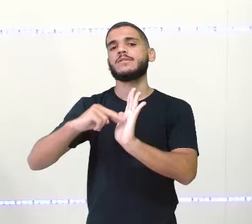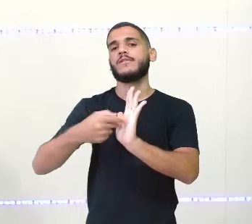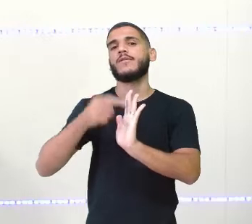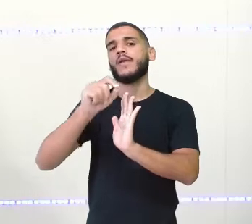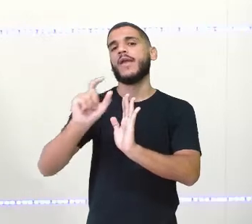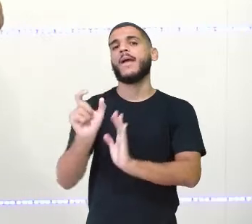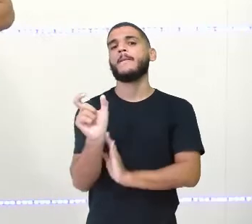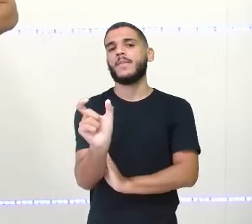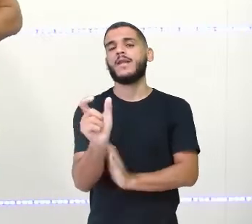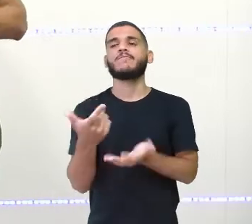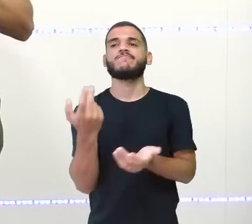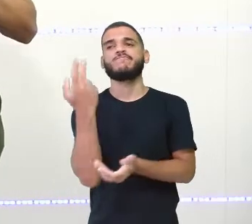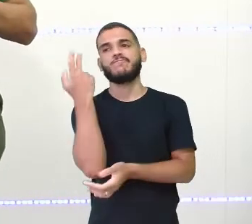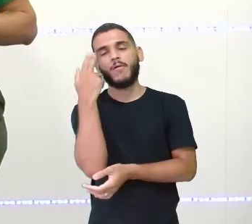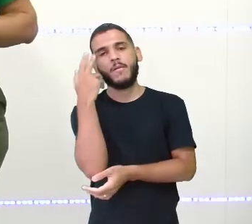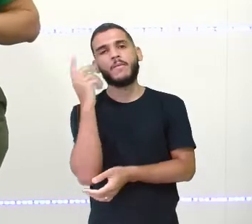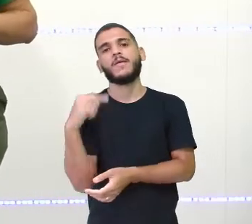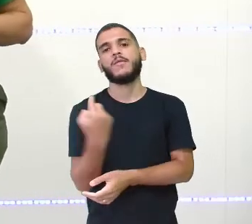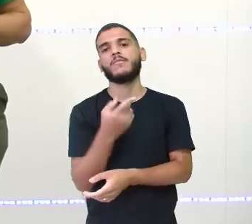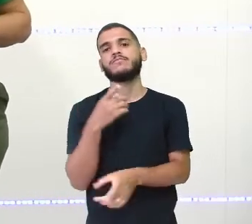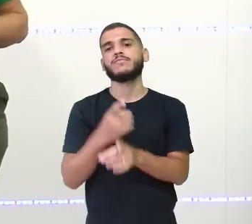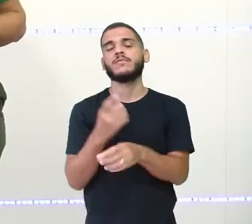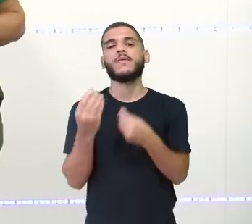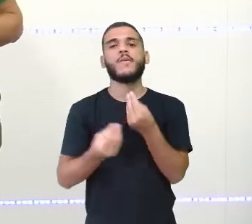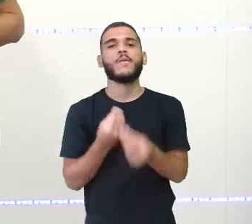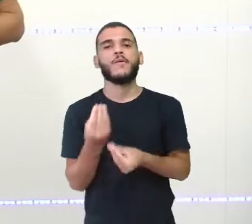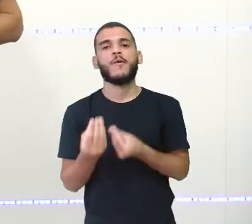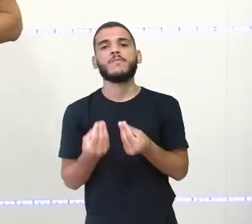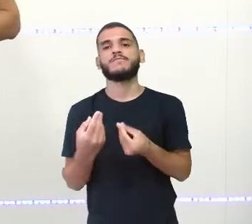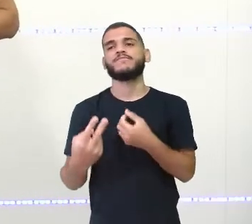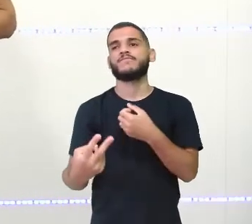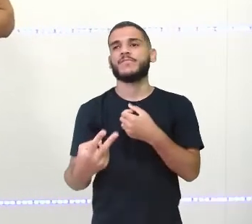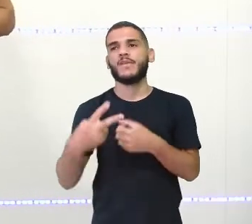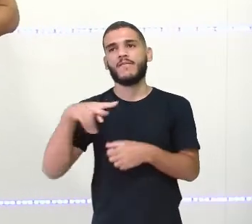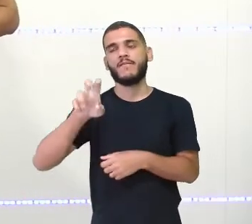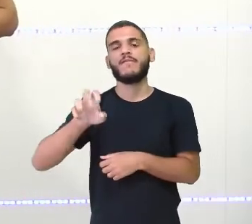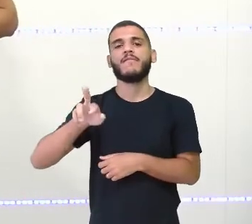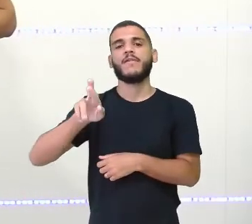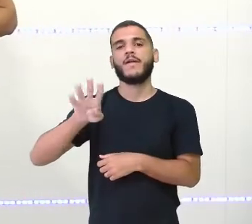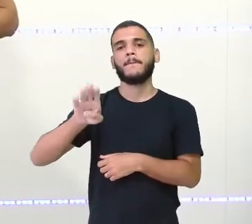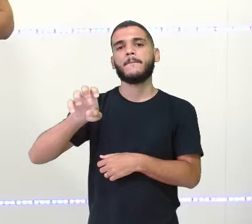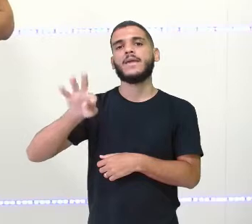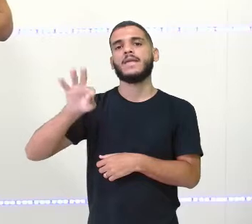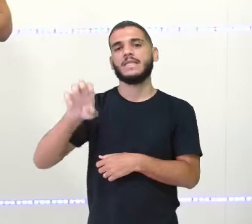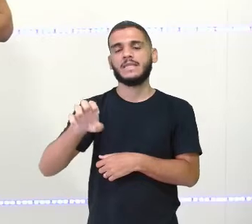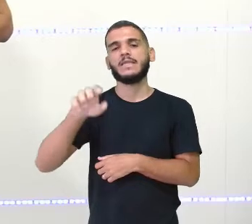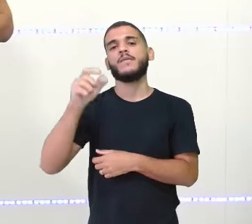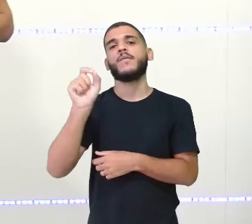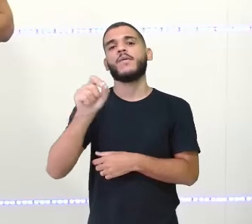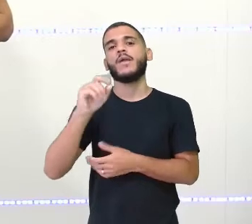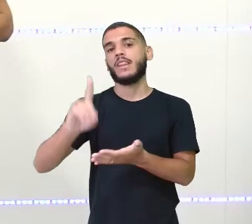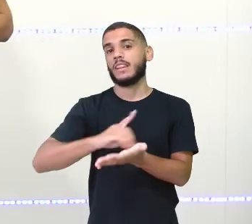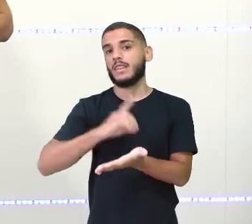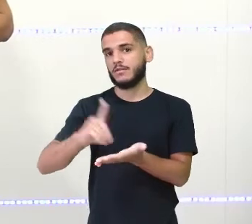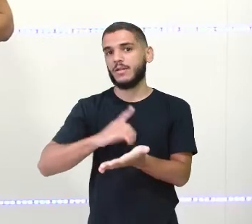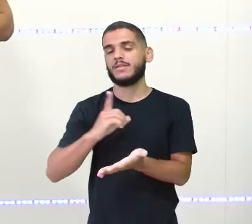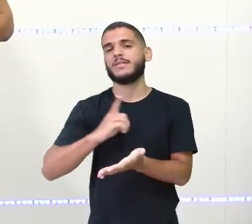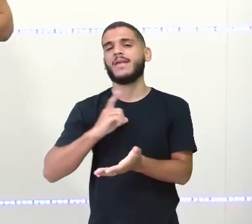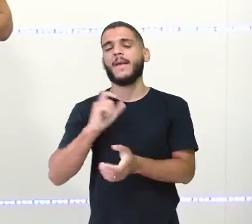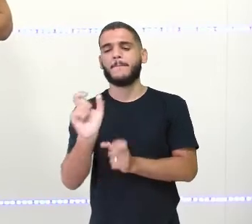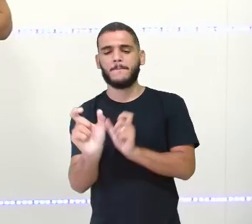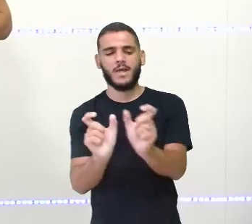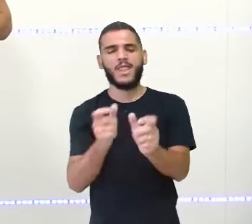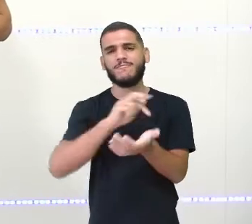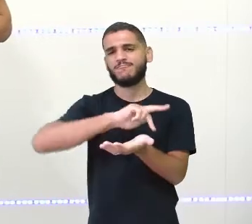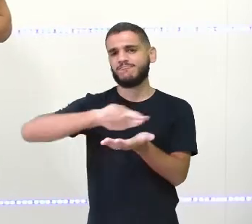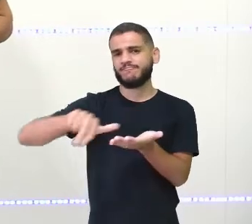palavra. Geralmente encontramos verbete, sabe onde? No dicionário. Aquelas palavrinhas que tem no dicionário e